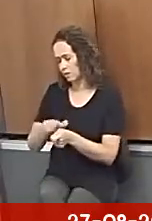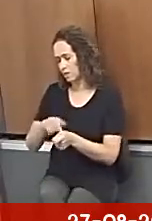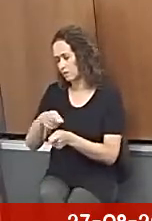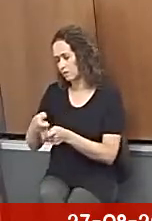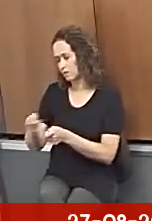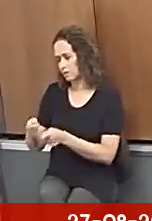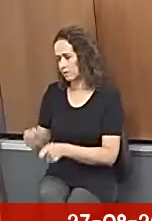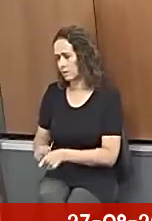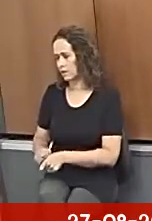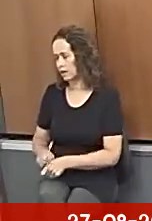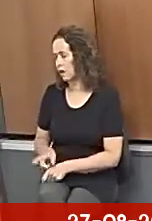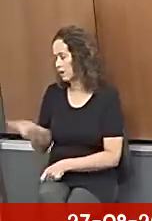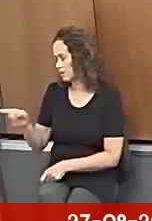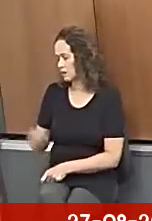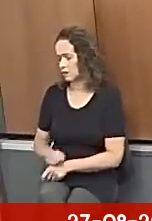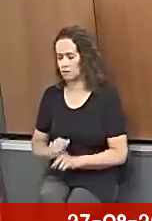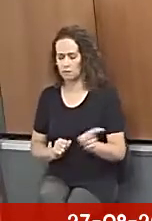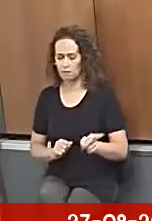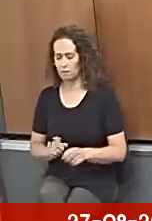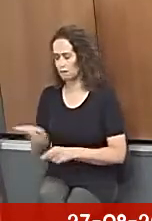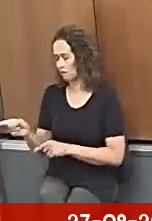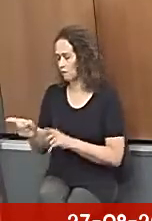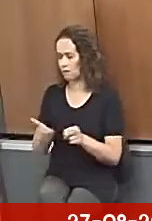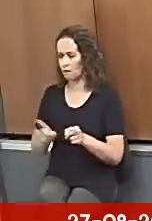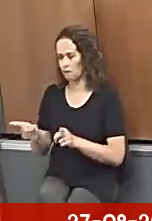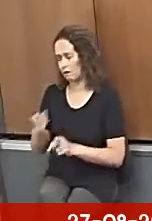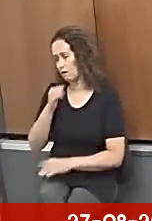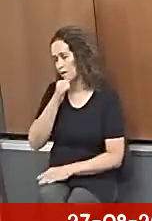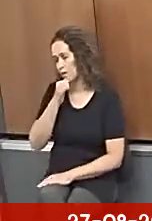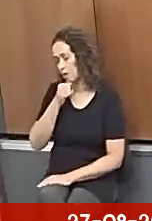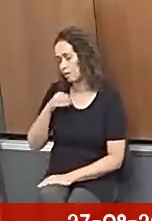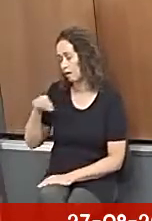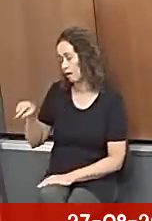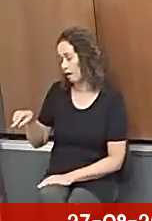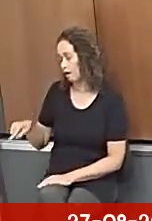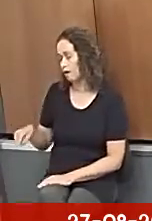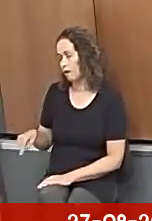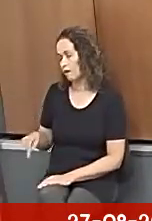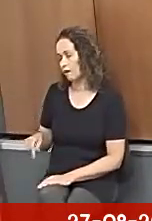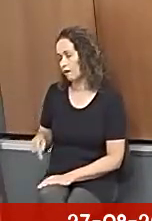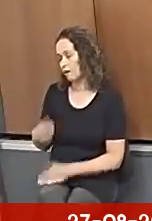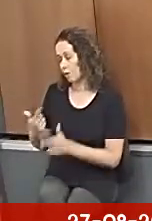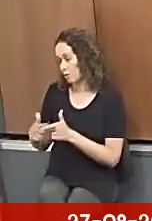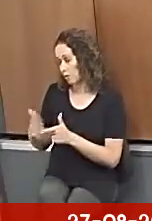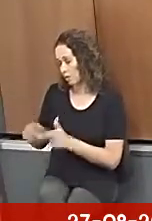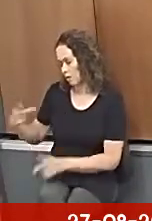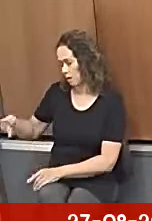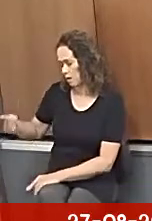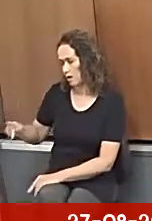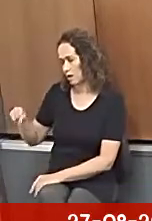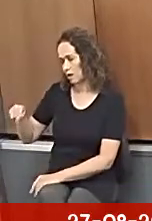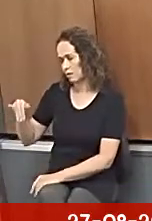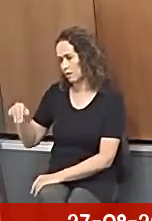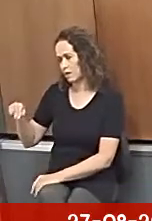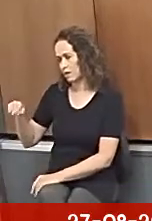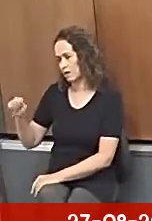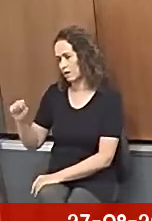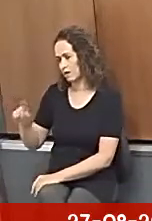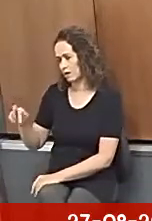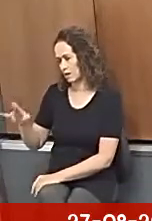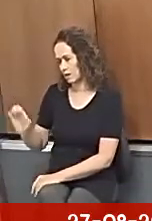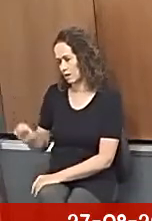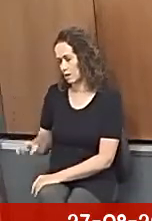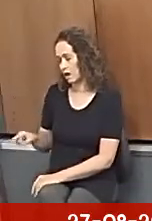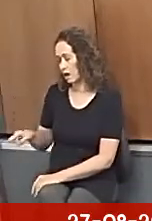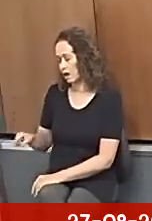para o outro de famílias área já o cruzeiro joga pra mim nazarena ainda nada resolve porque por causa